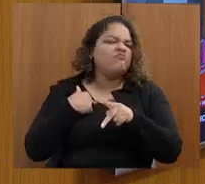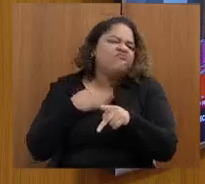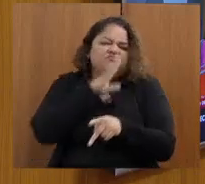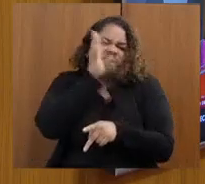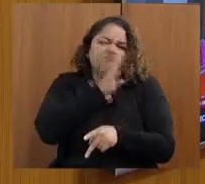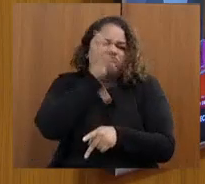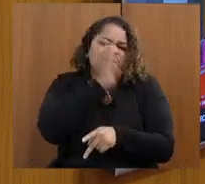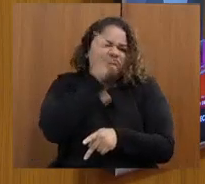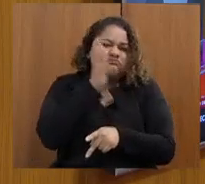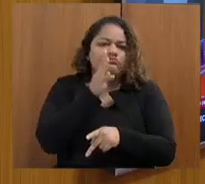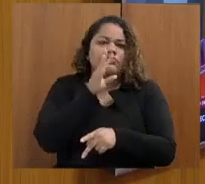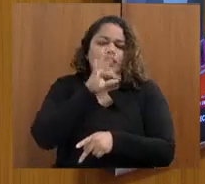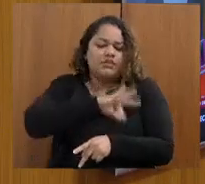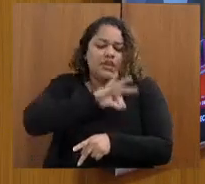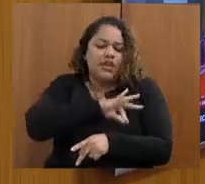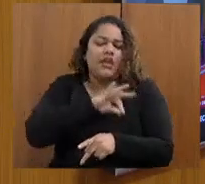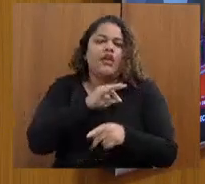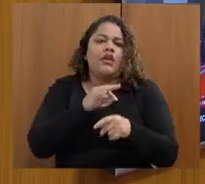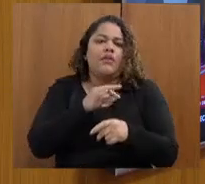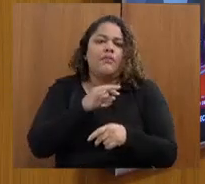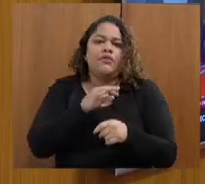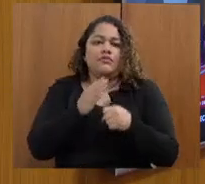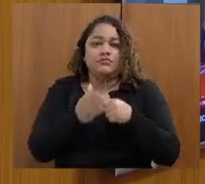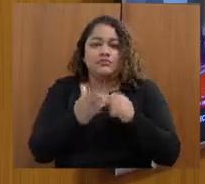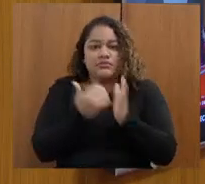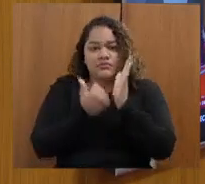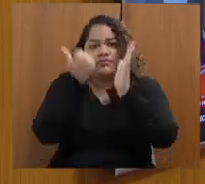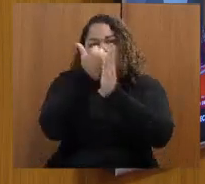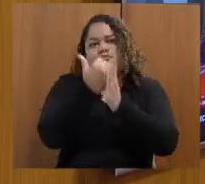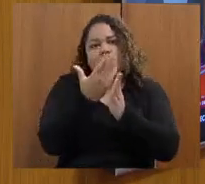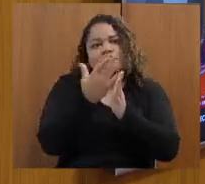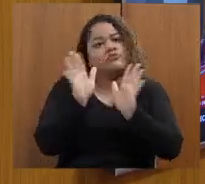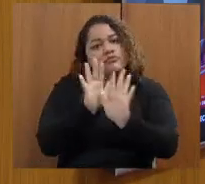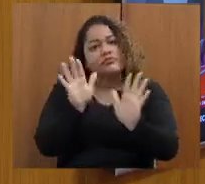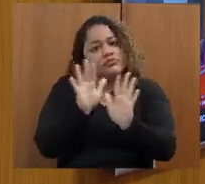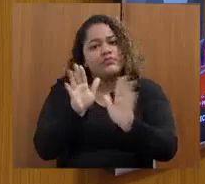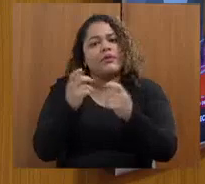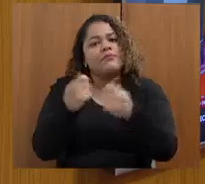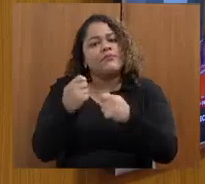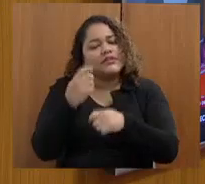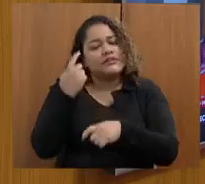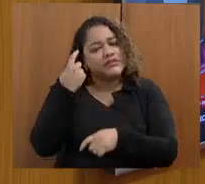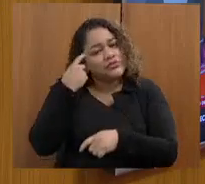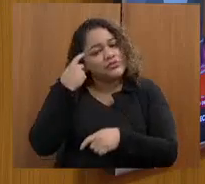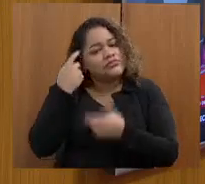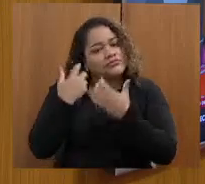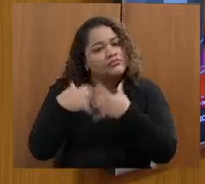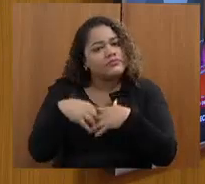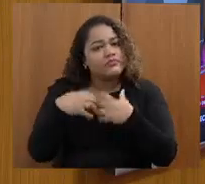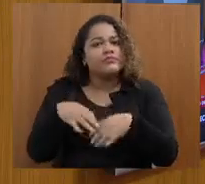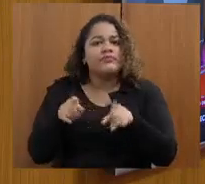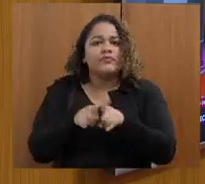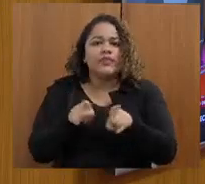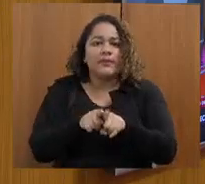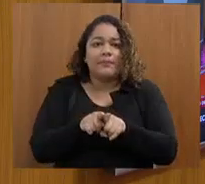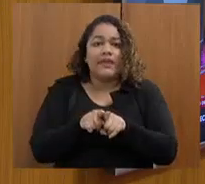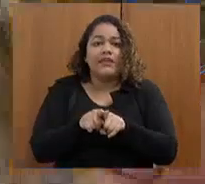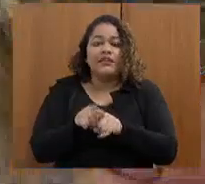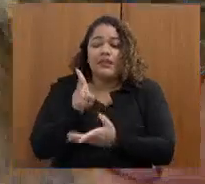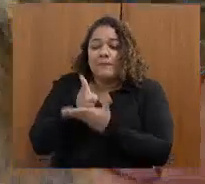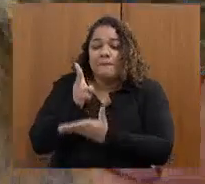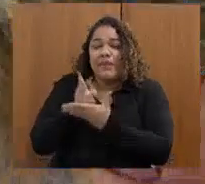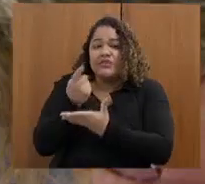também o contraposto porque as escolas Os estudantes é do mesmo fundo que sai